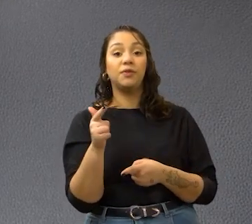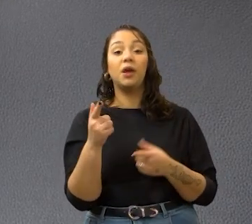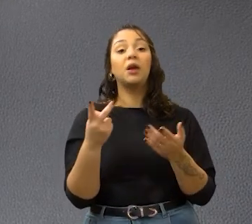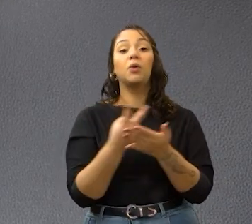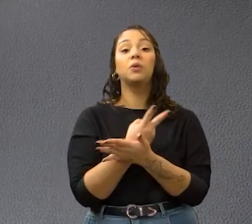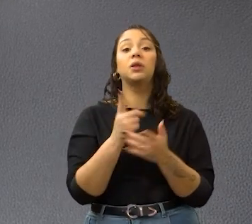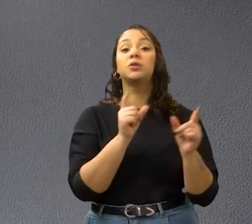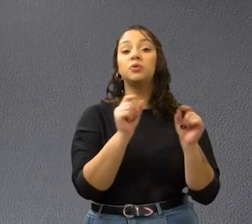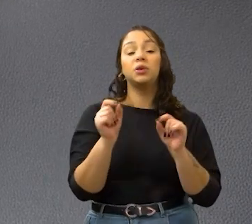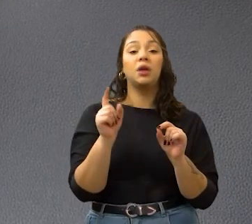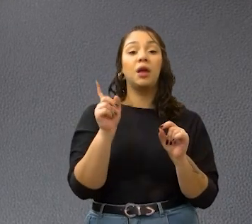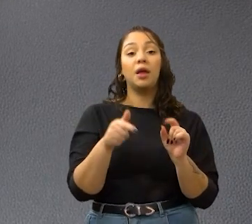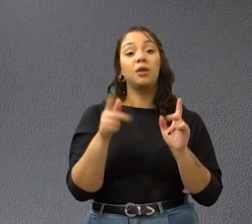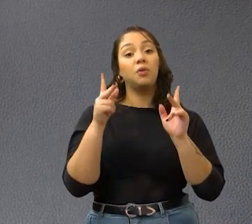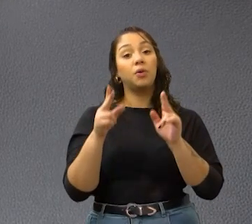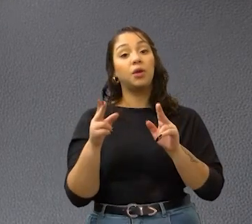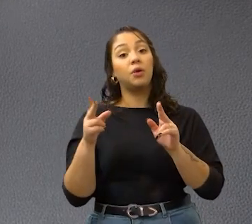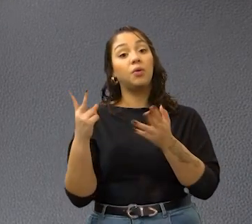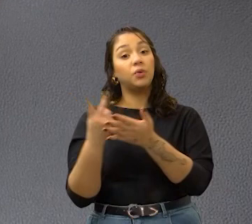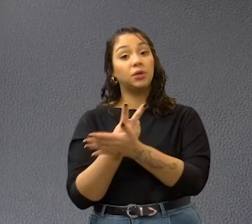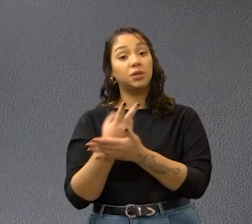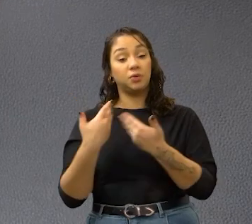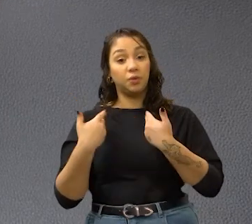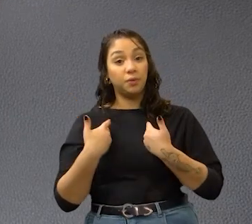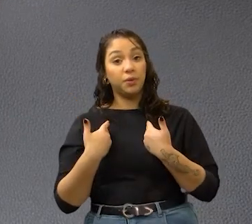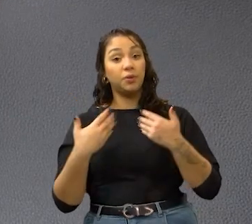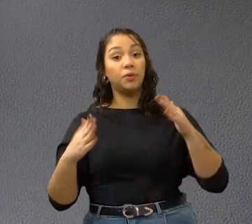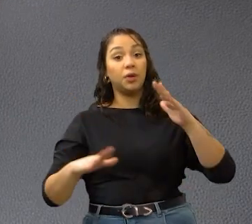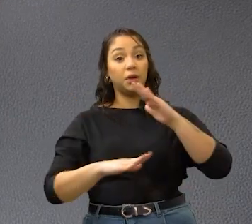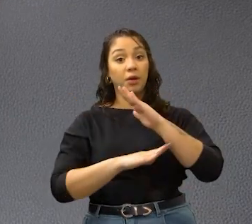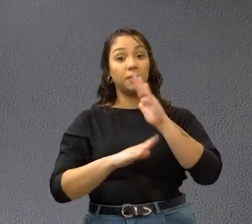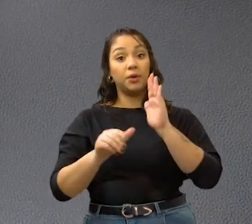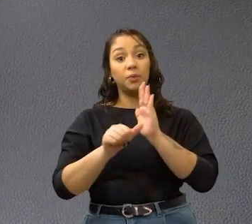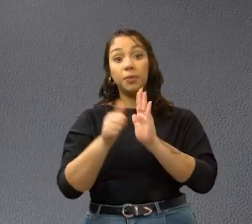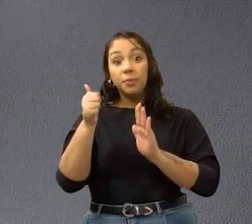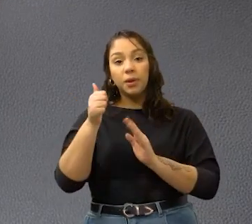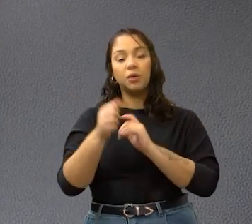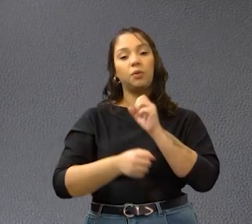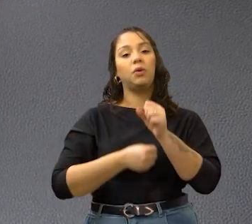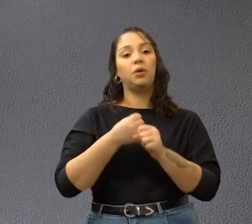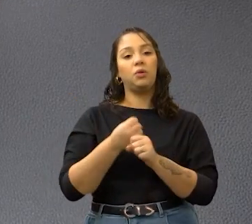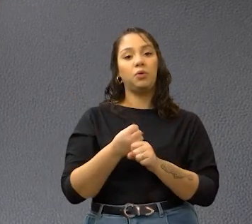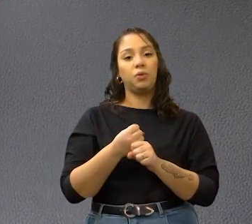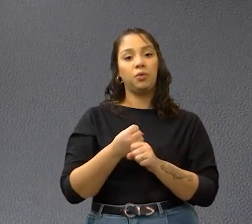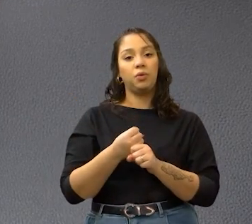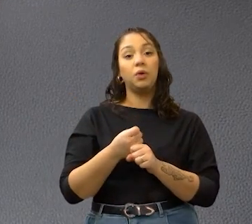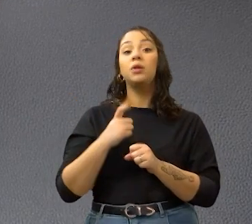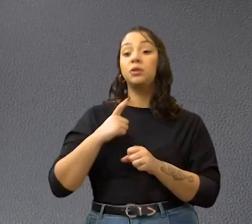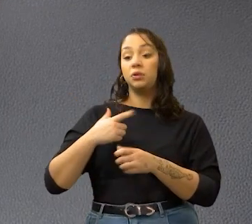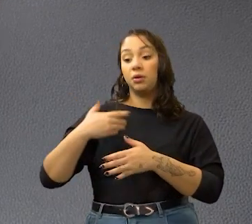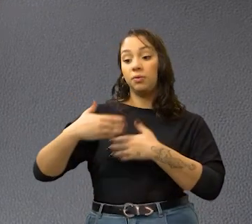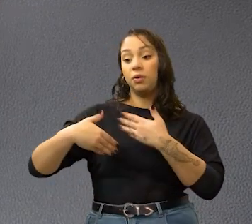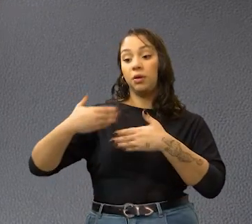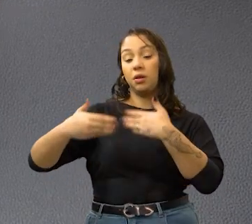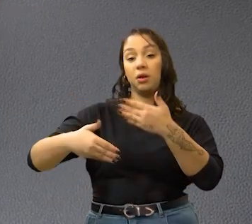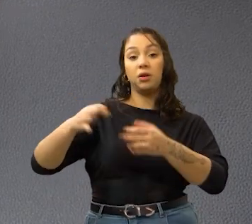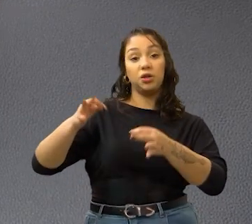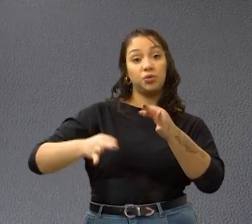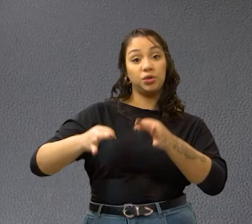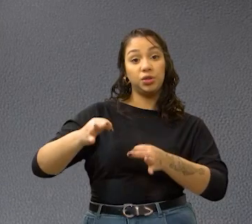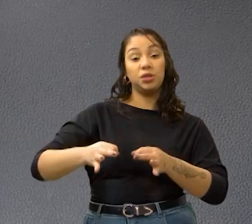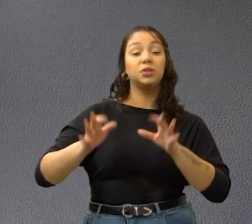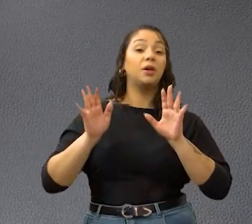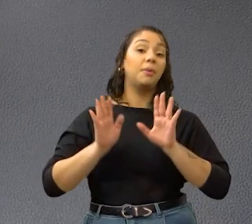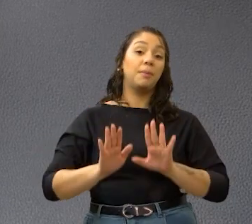Porque senão o que acontece é igual o que aconteceu comigo na Câmara no primeiro ano, né? O caso está correndo na